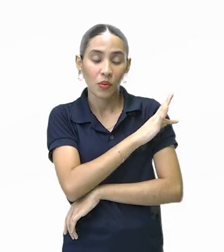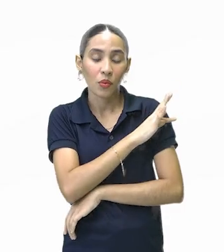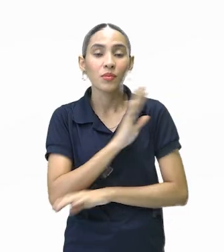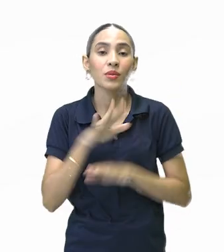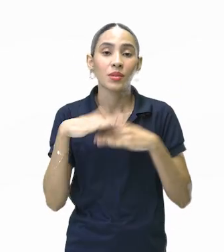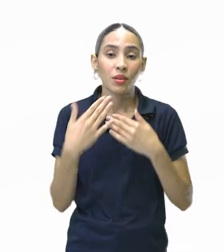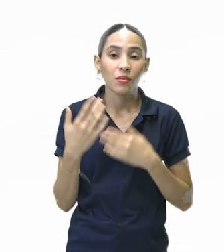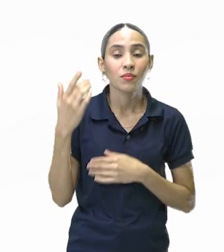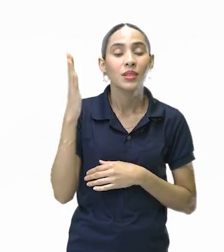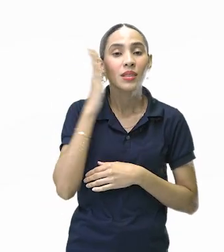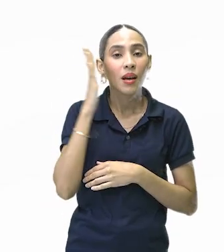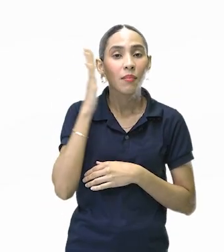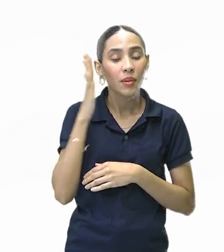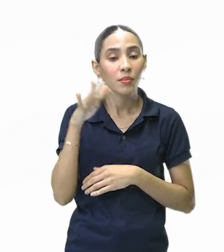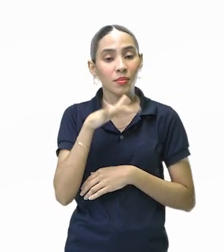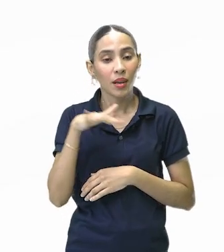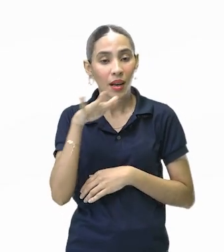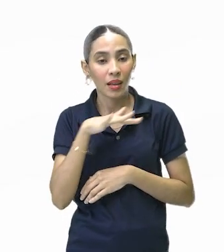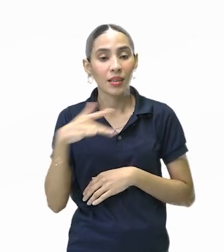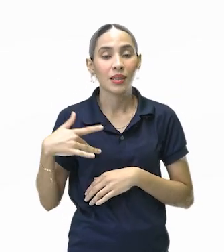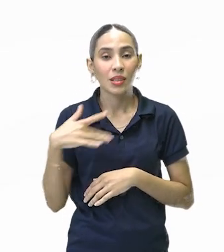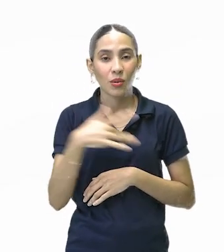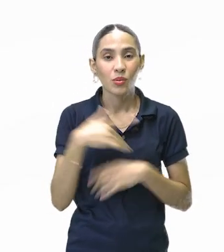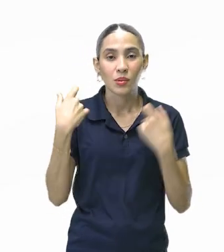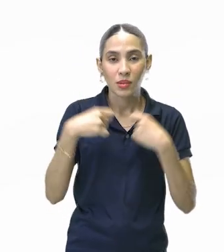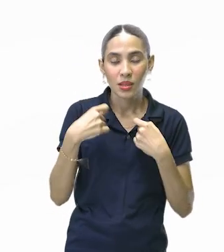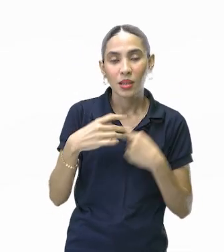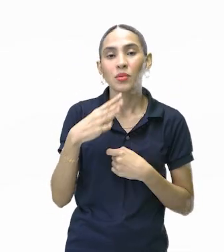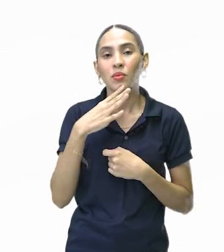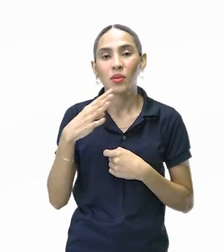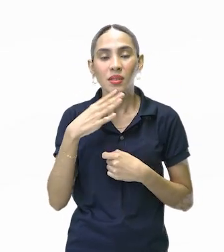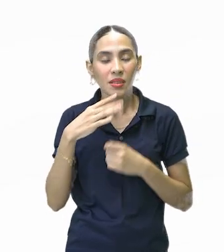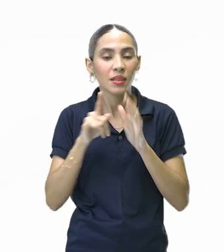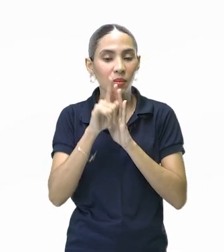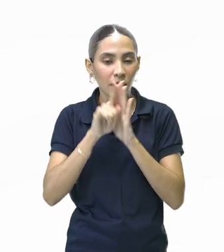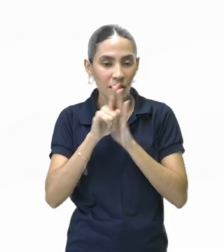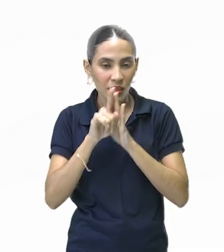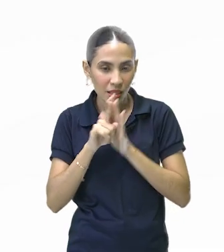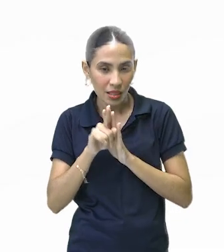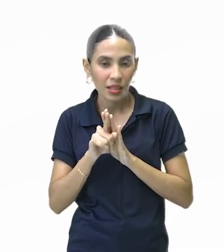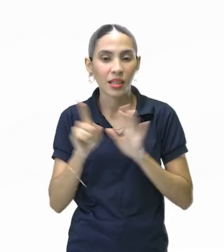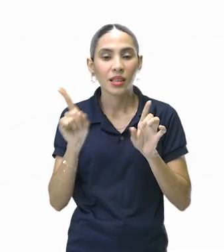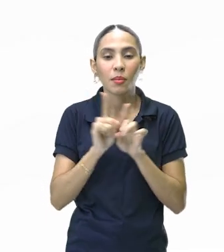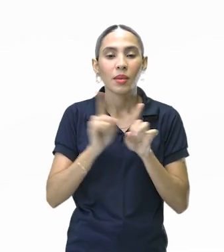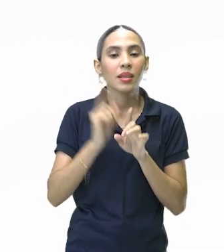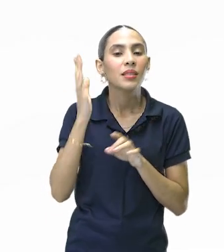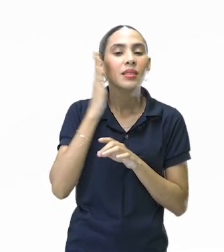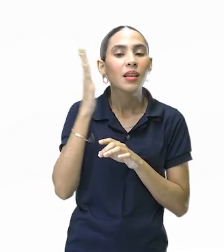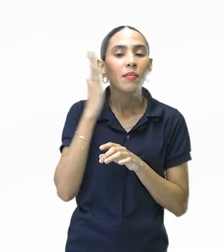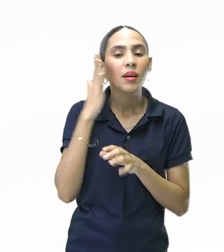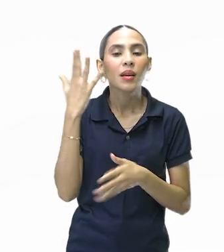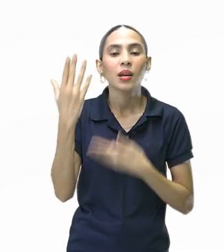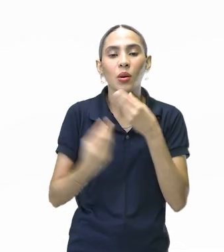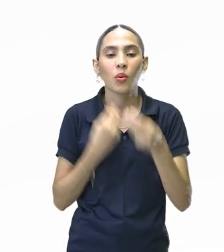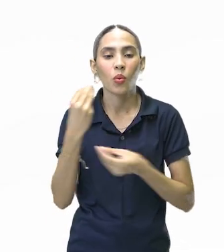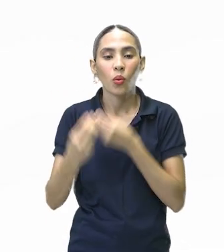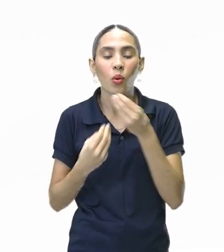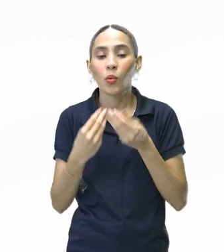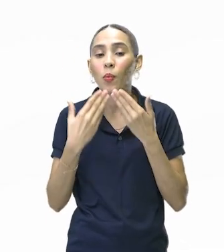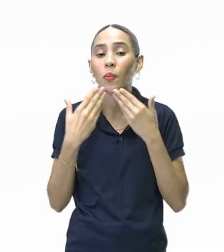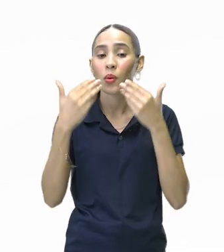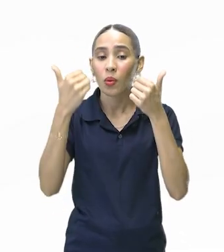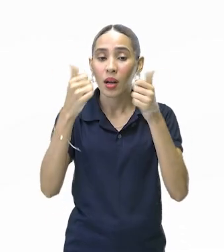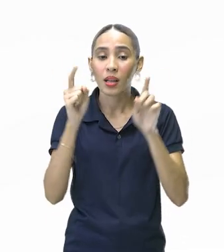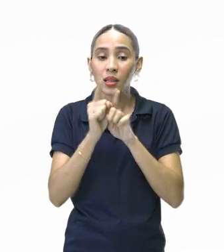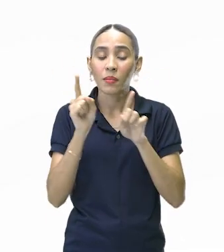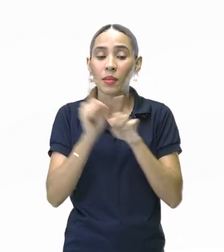nós sabemos aí que na área da saúde precisamos conhecer a respeito das pesquisas, saber um pouco mais sobre como melhorar,